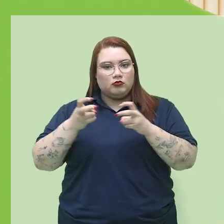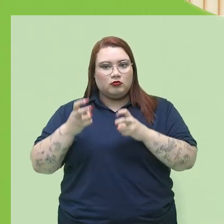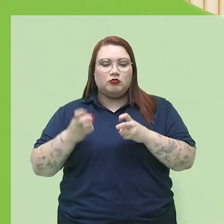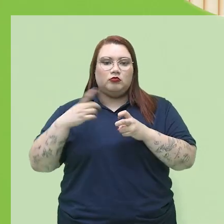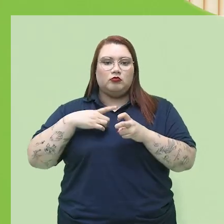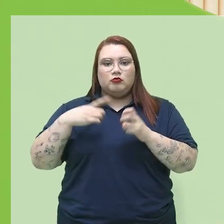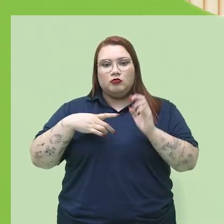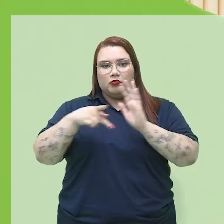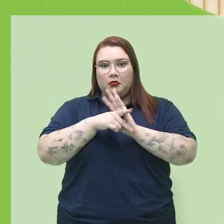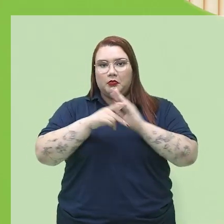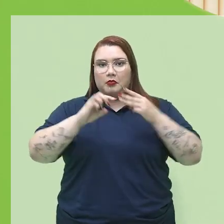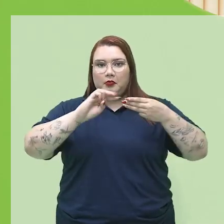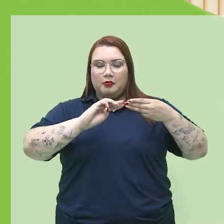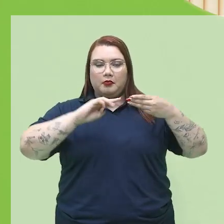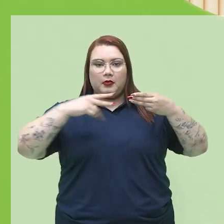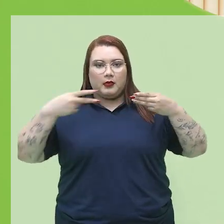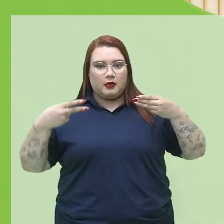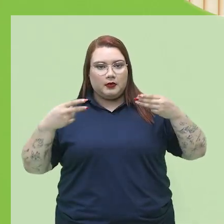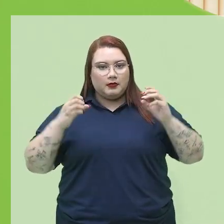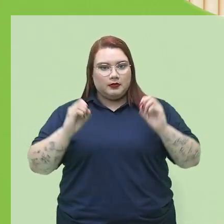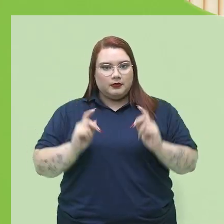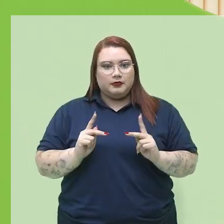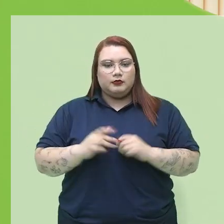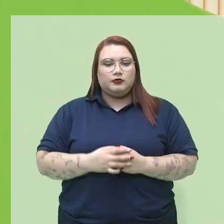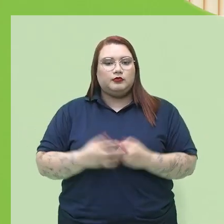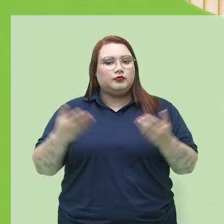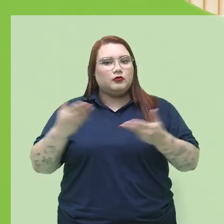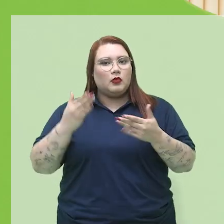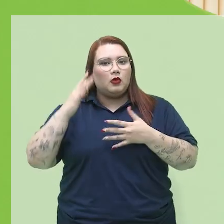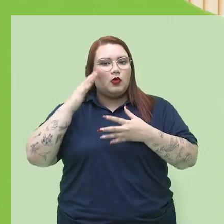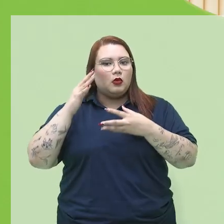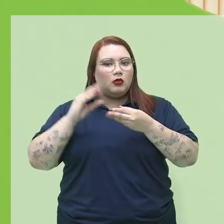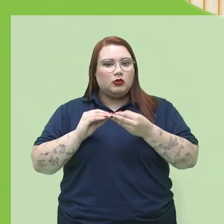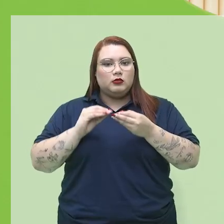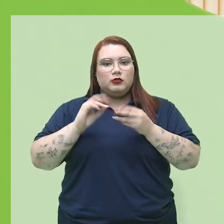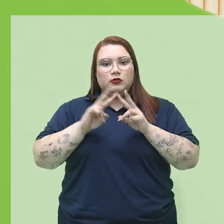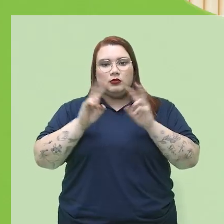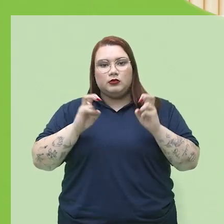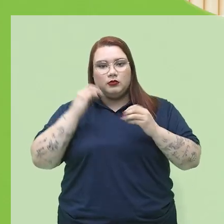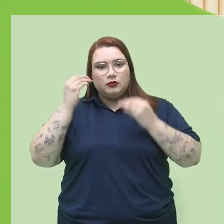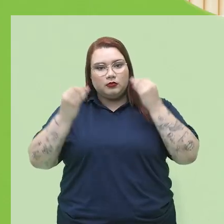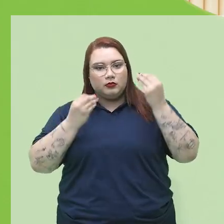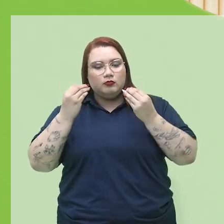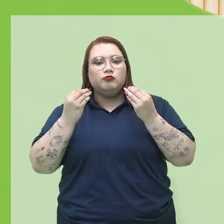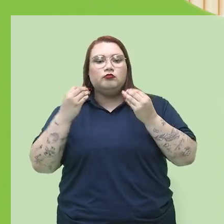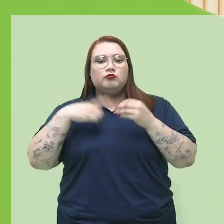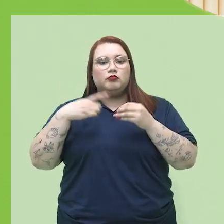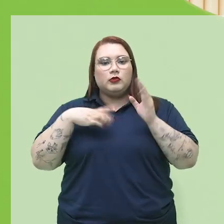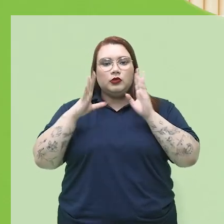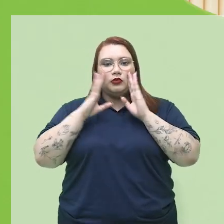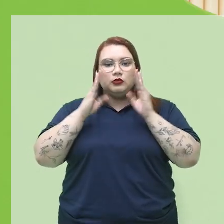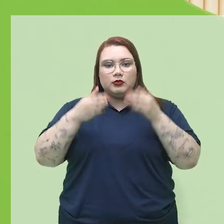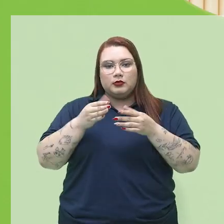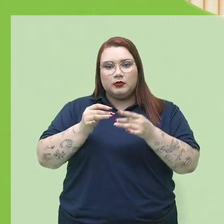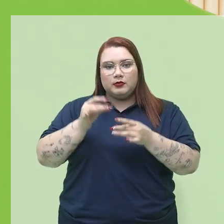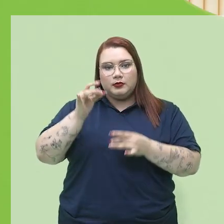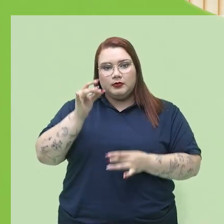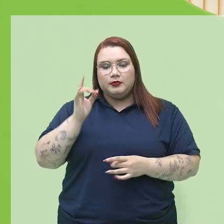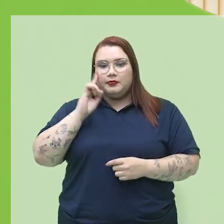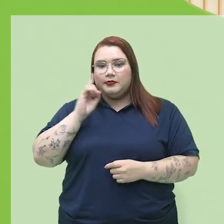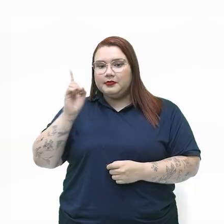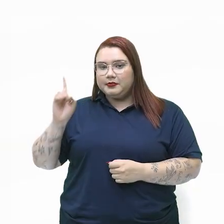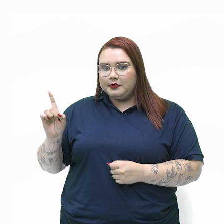experimentos e observações realizados por Mendel. E aí a gente vai entender um pouquinho mais sobre esse experimento, né, de forma mais específica